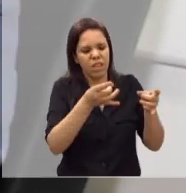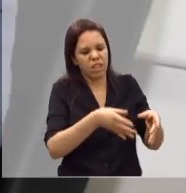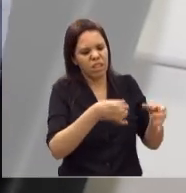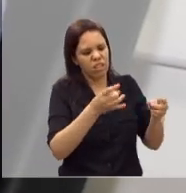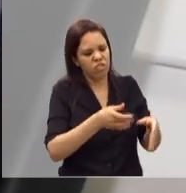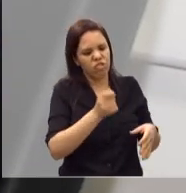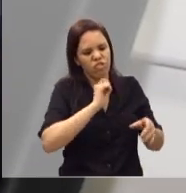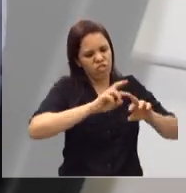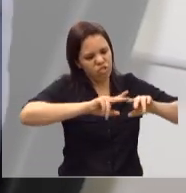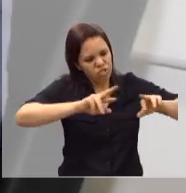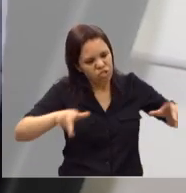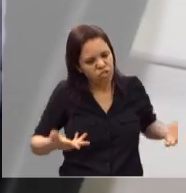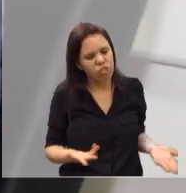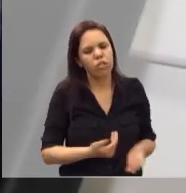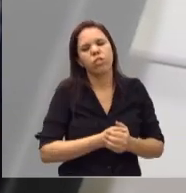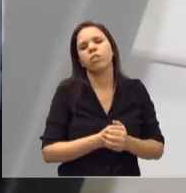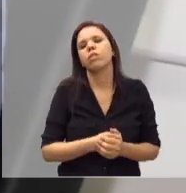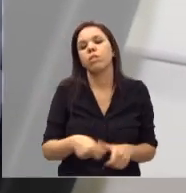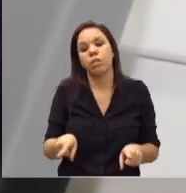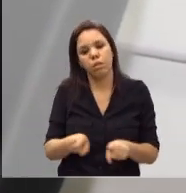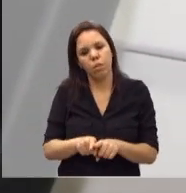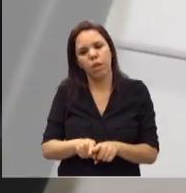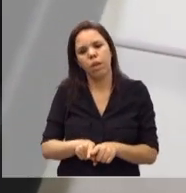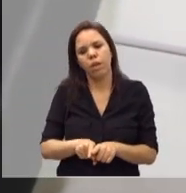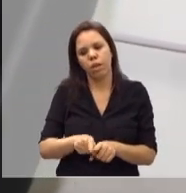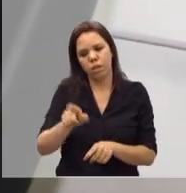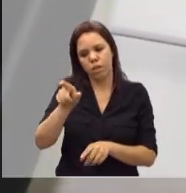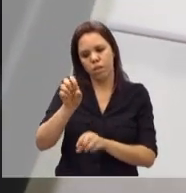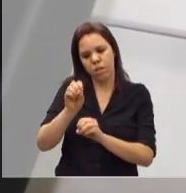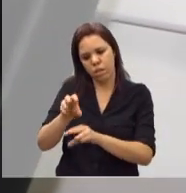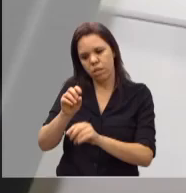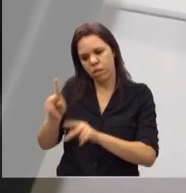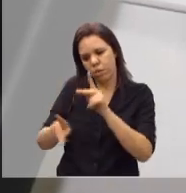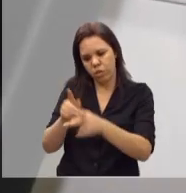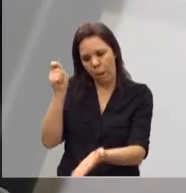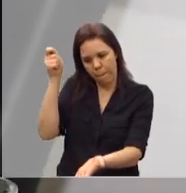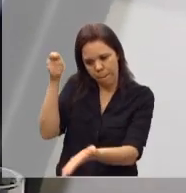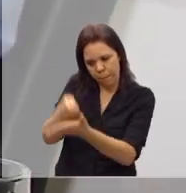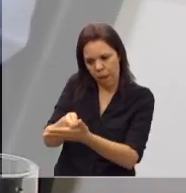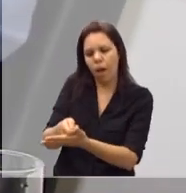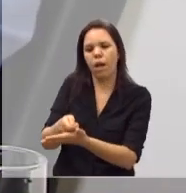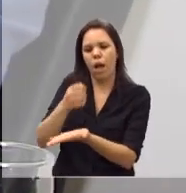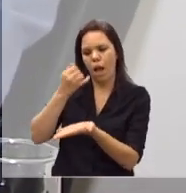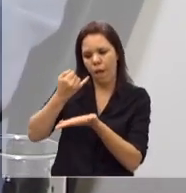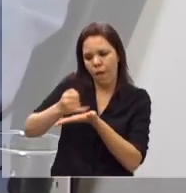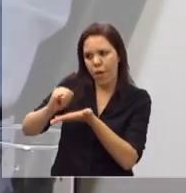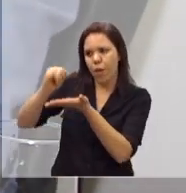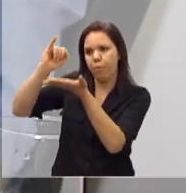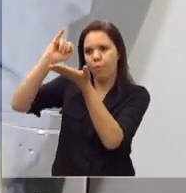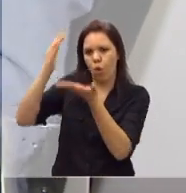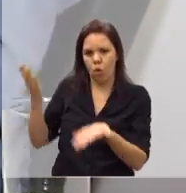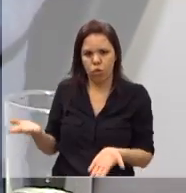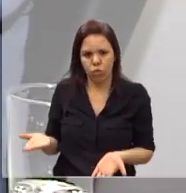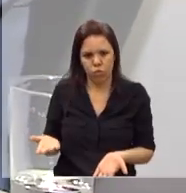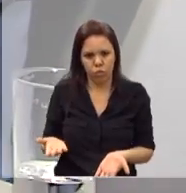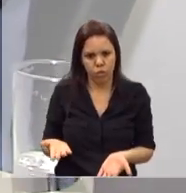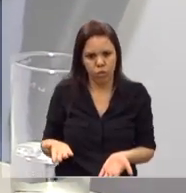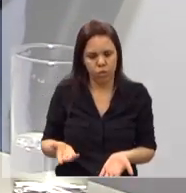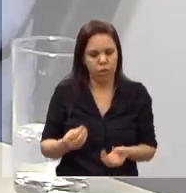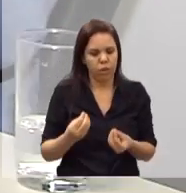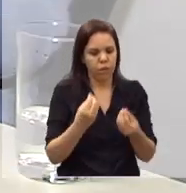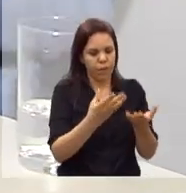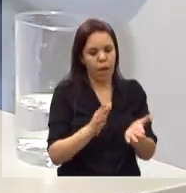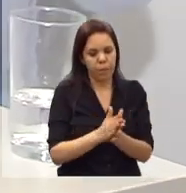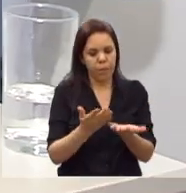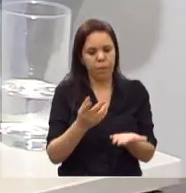drogas, deixarem a bebida, ela também ensina para o cidadão a pagar o seu imposto. O padrão bíblico diz o quê? Dai a César o que é de